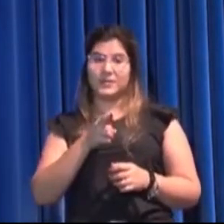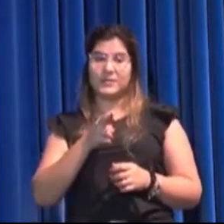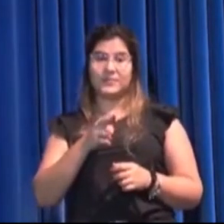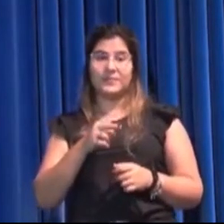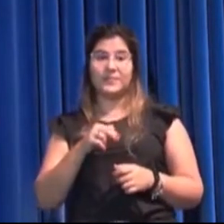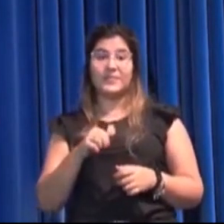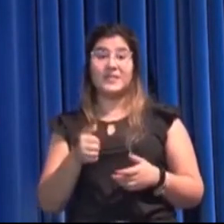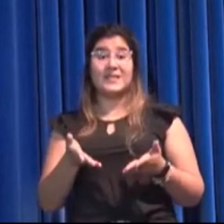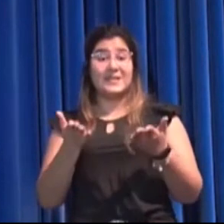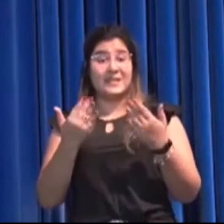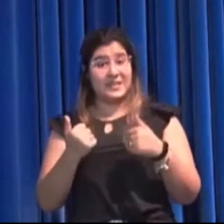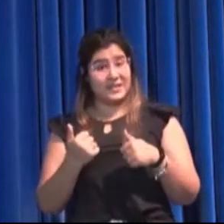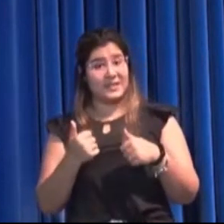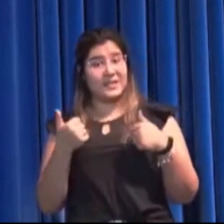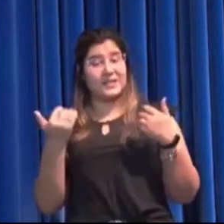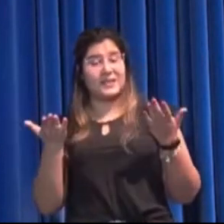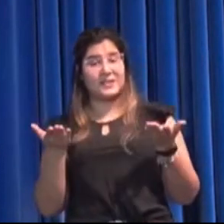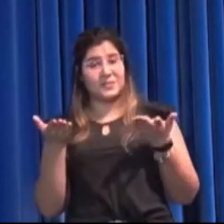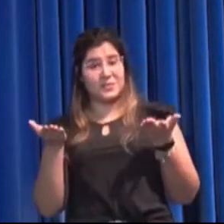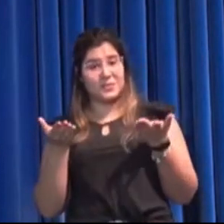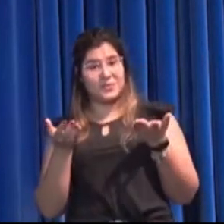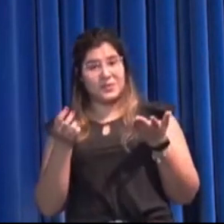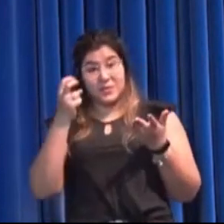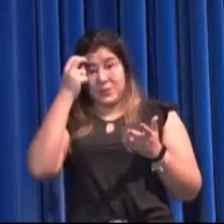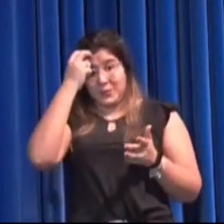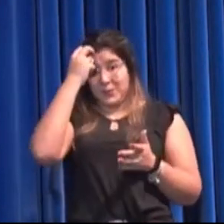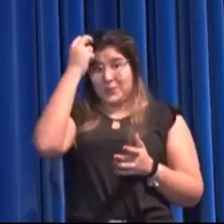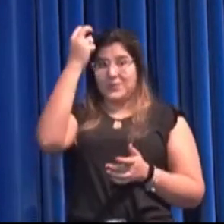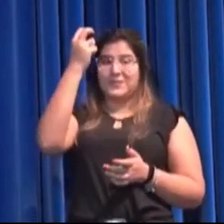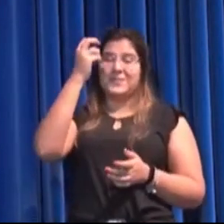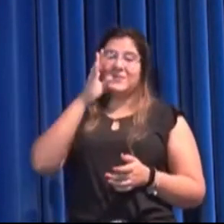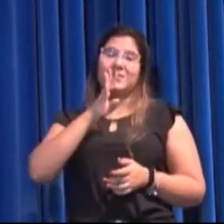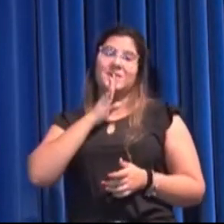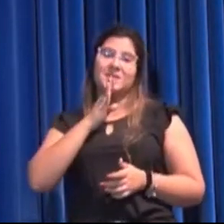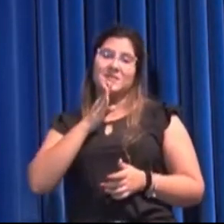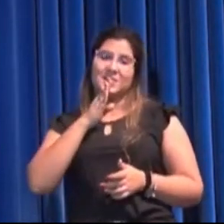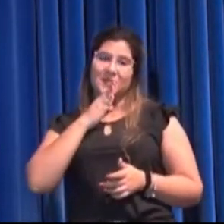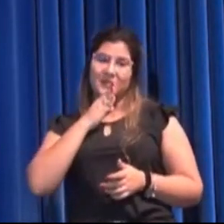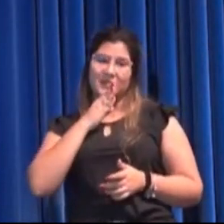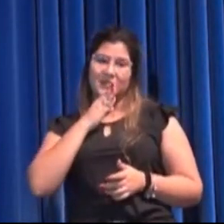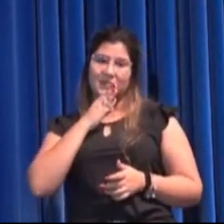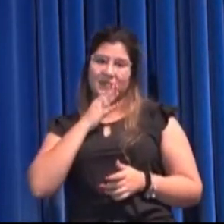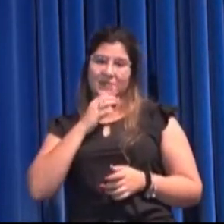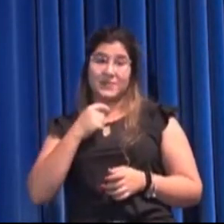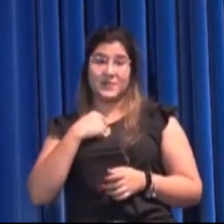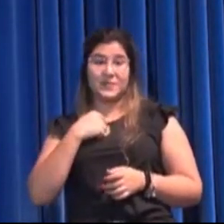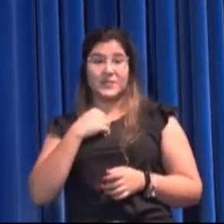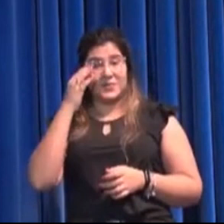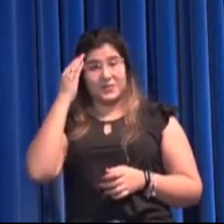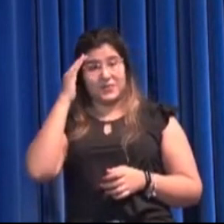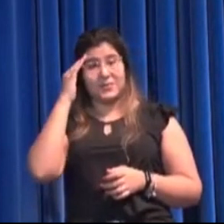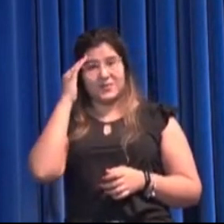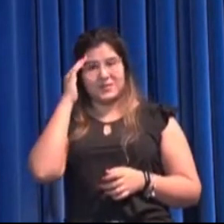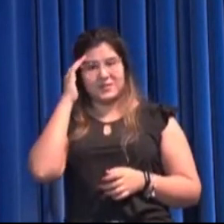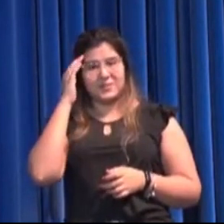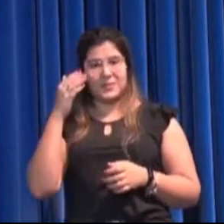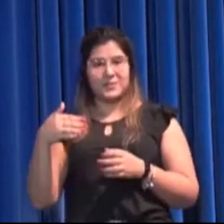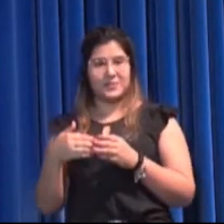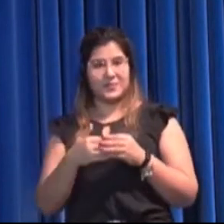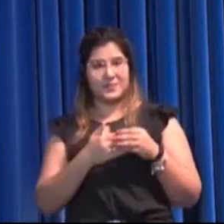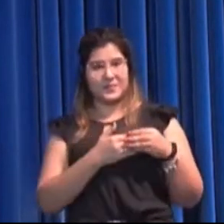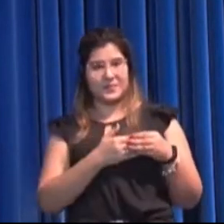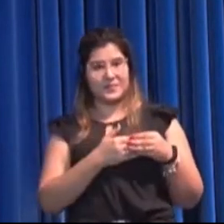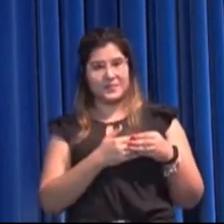Dá-me, pois, agora sabedoria e conhecimento, para que eu saiba conduzir-me à testa